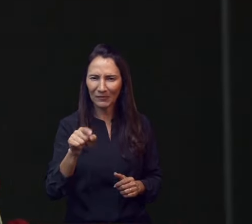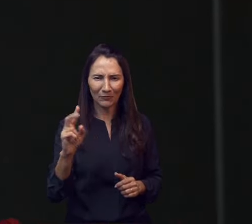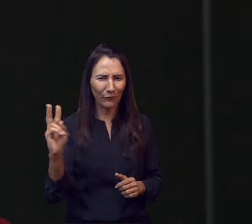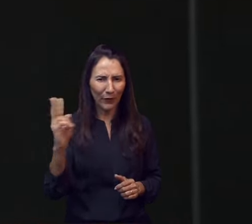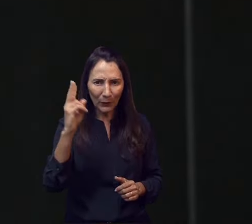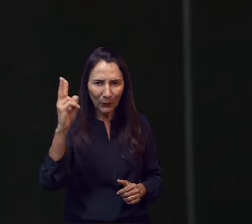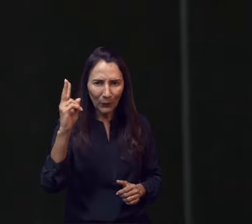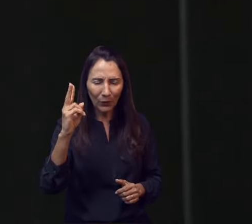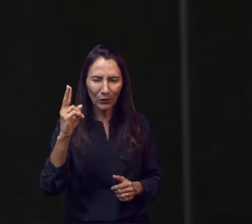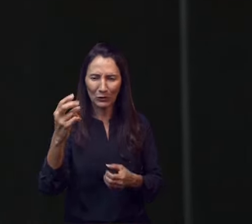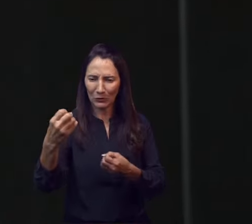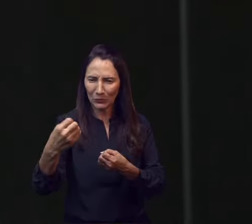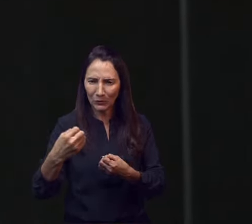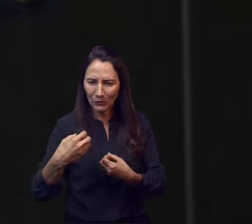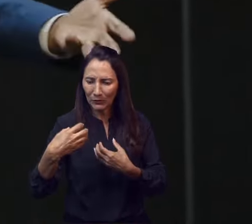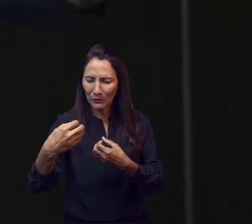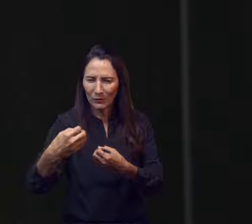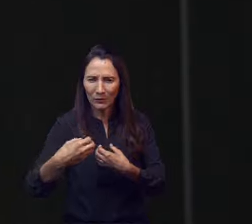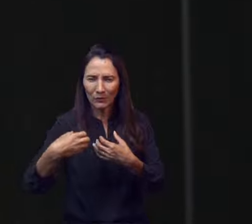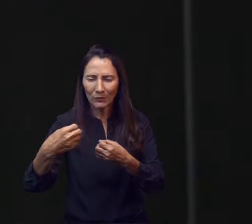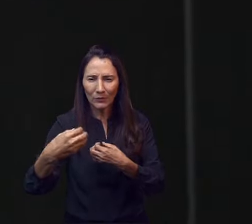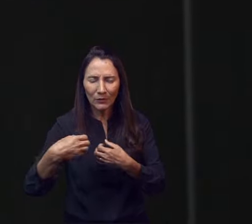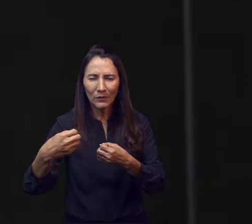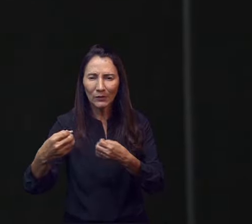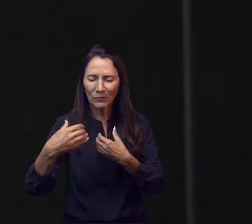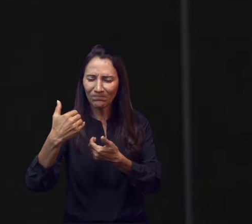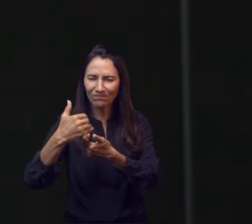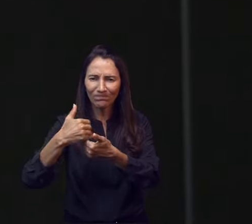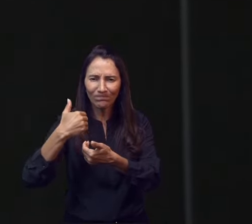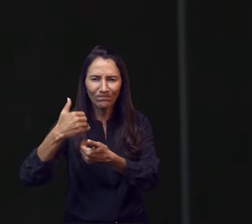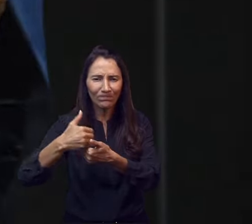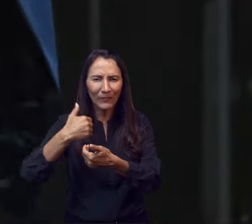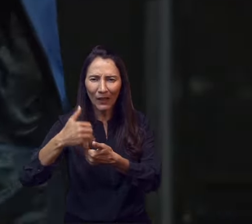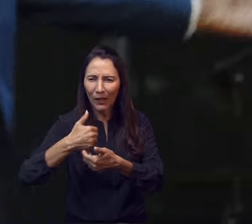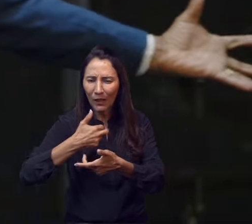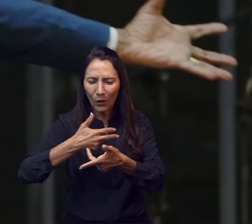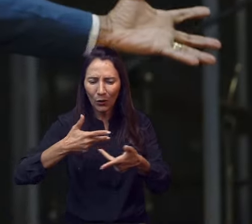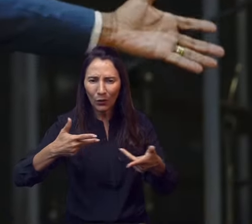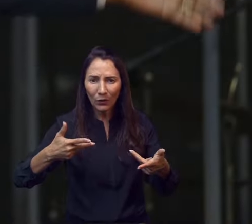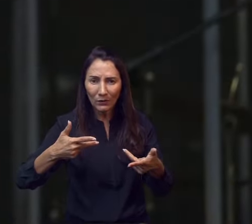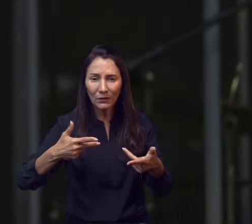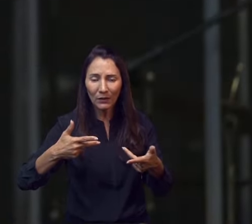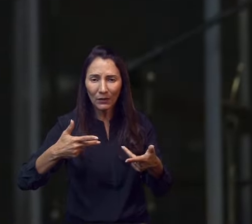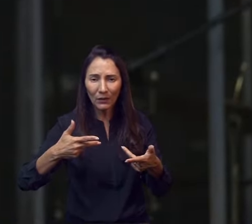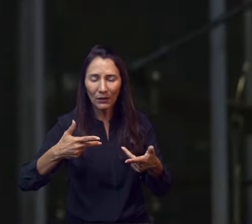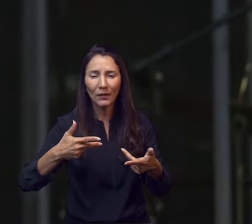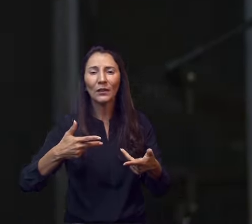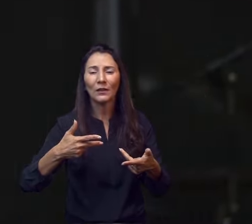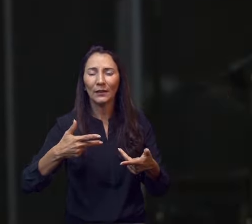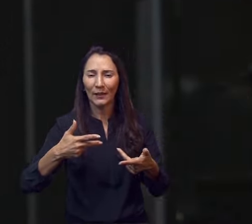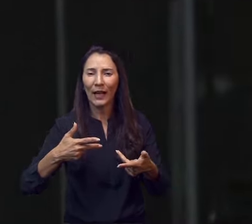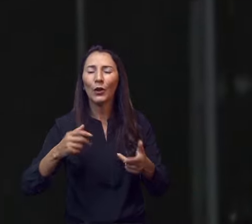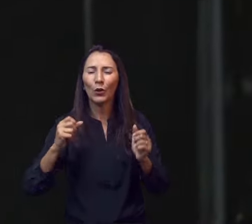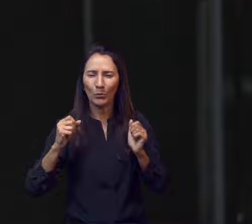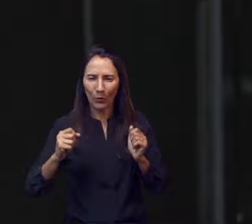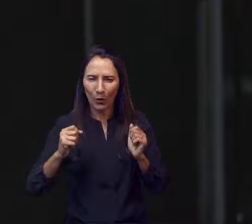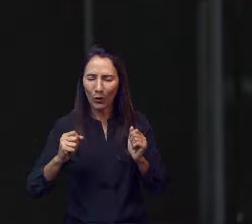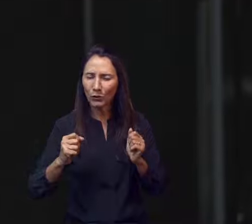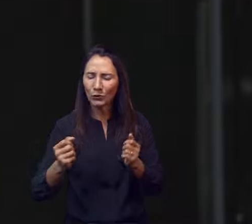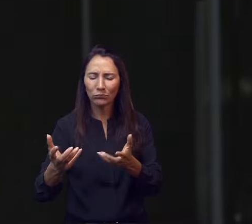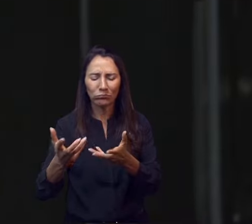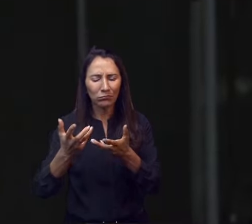você recebe de Deus a instrução de repartir com ele as coisas boas